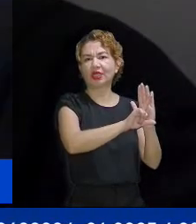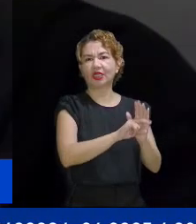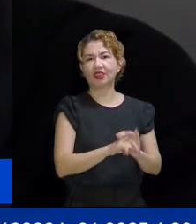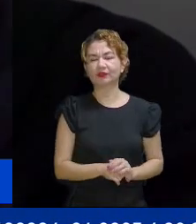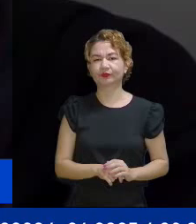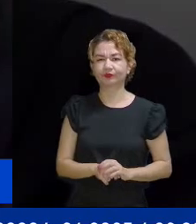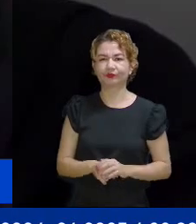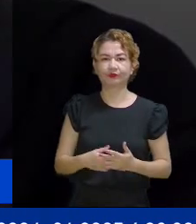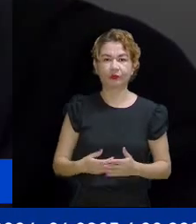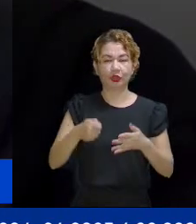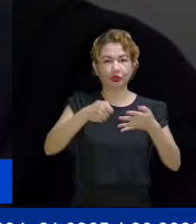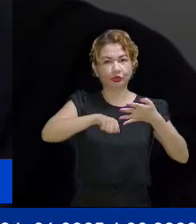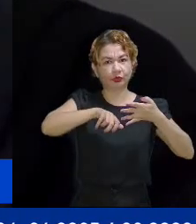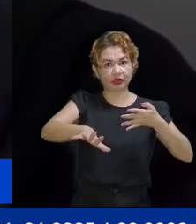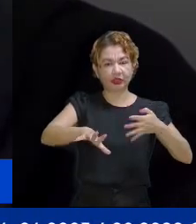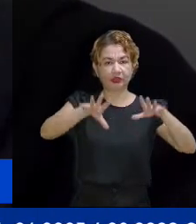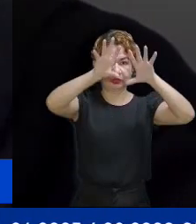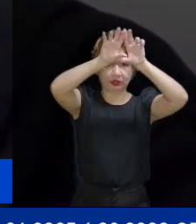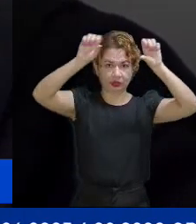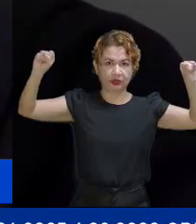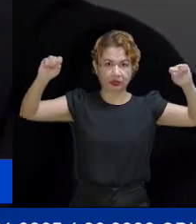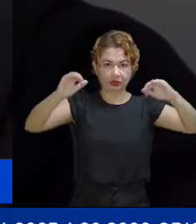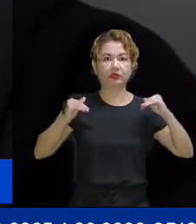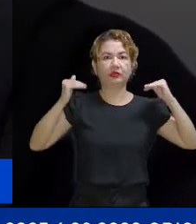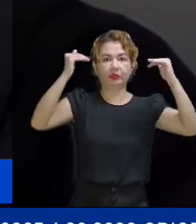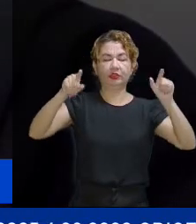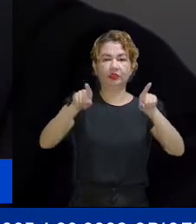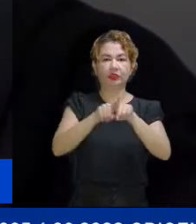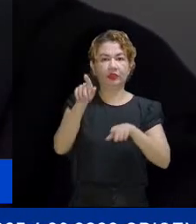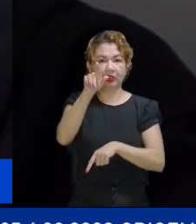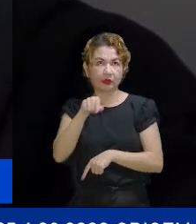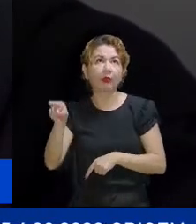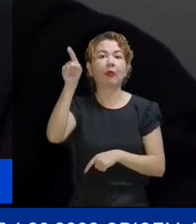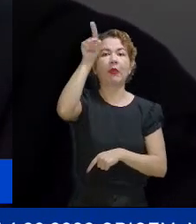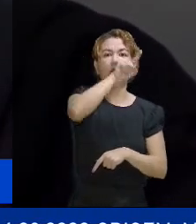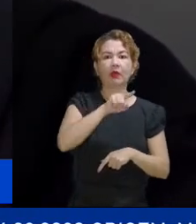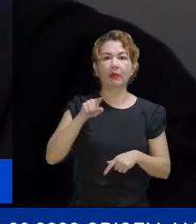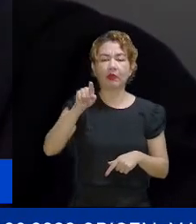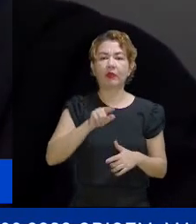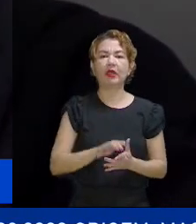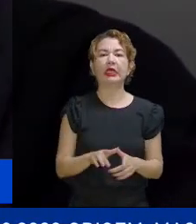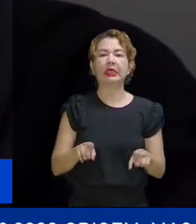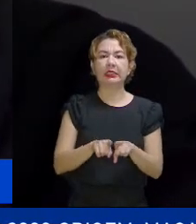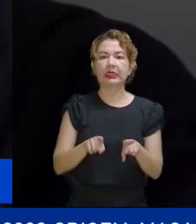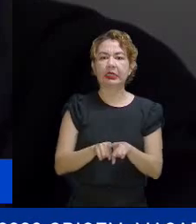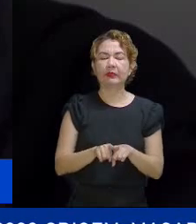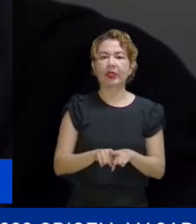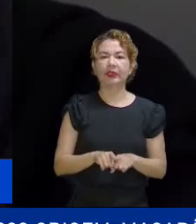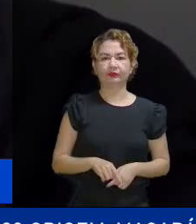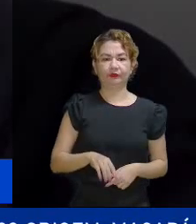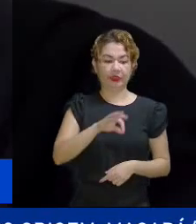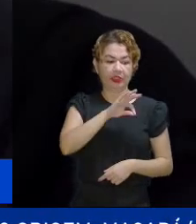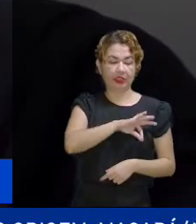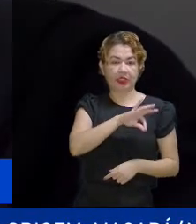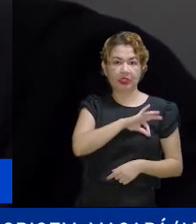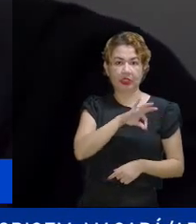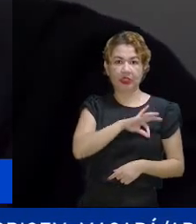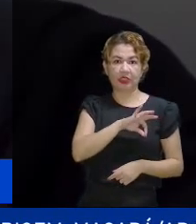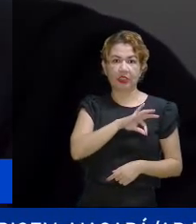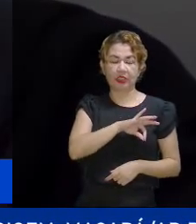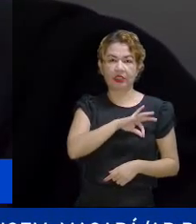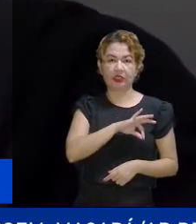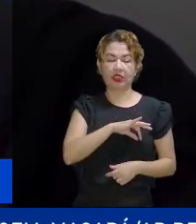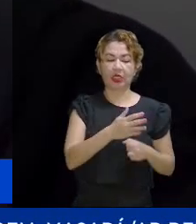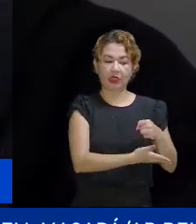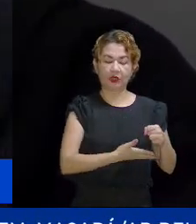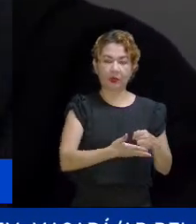A jurisprudência dos tribunais superiores e regionais reforça a distinção entre a gratificação de atividade judiciária e o